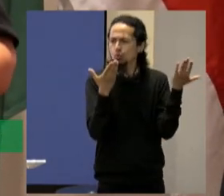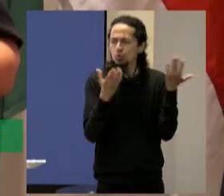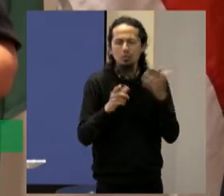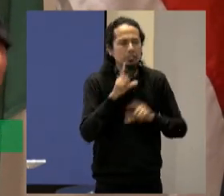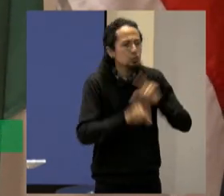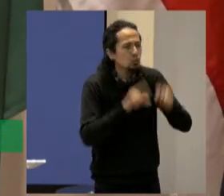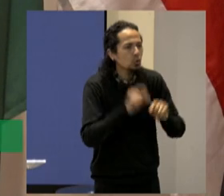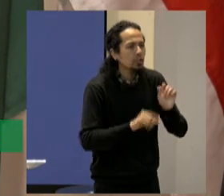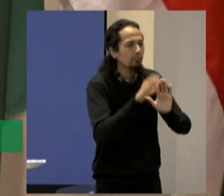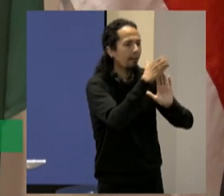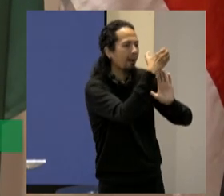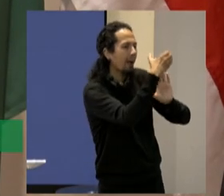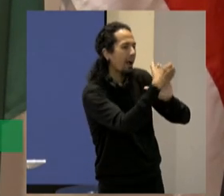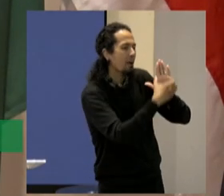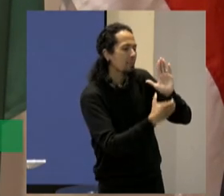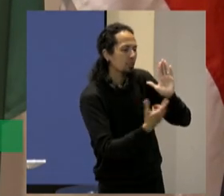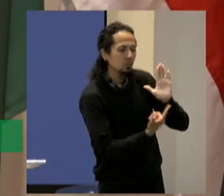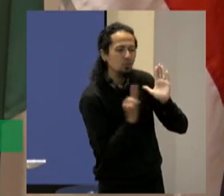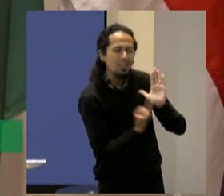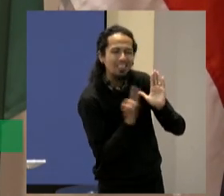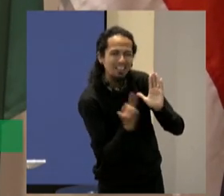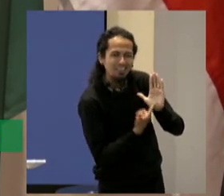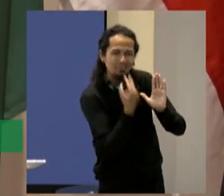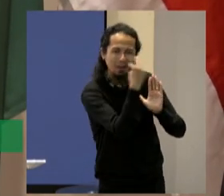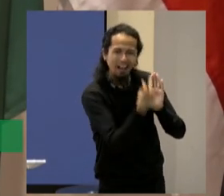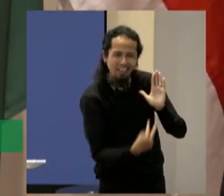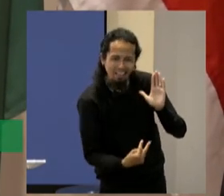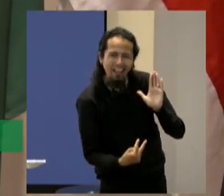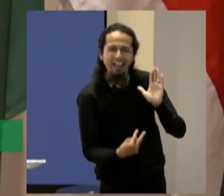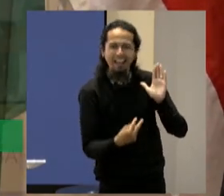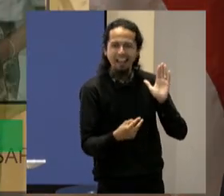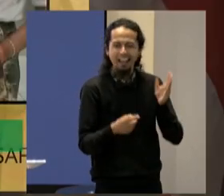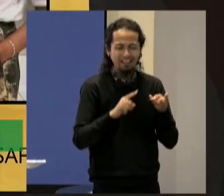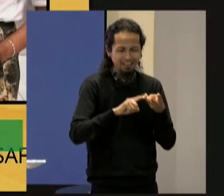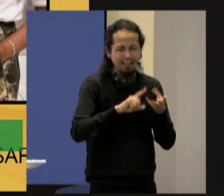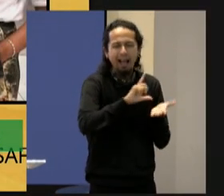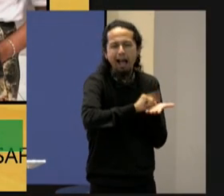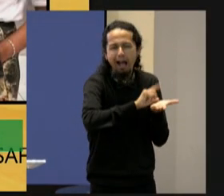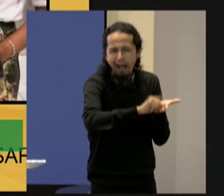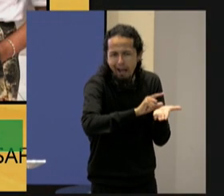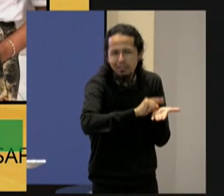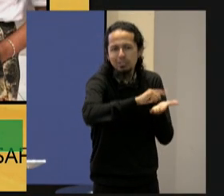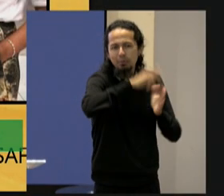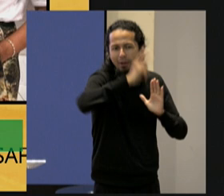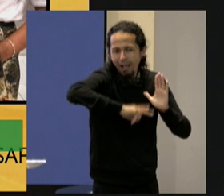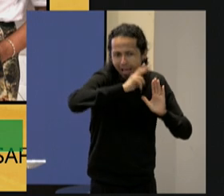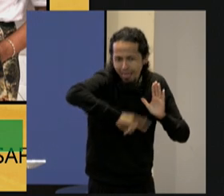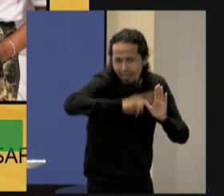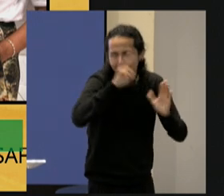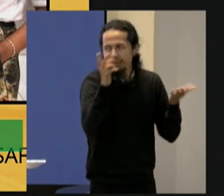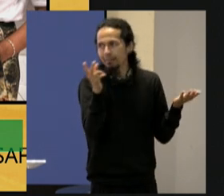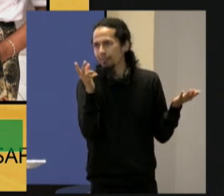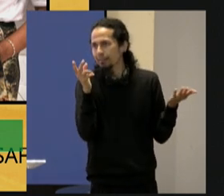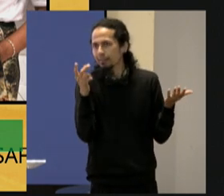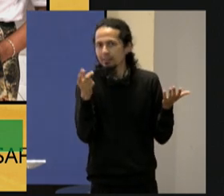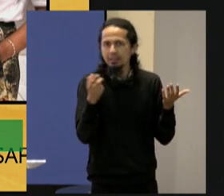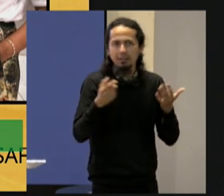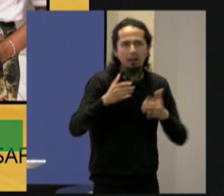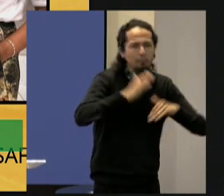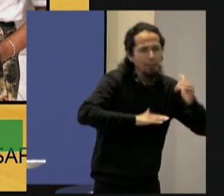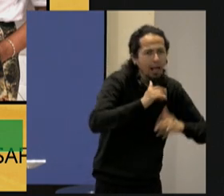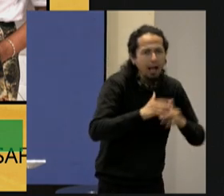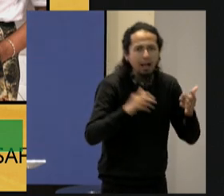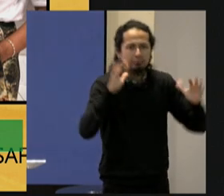que a gente tem que ler, dos artigos que a gente está lendo, ou repensar a nossa prática. Então, existe esse